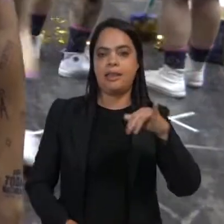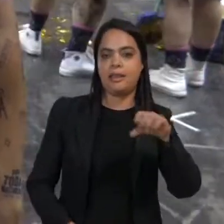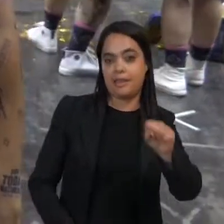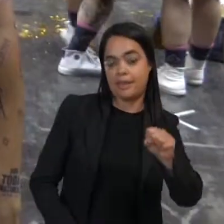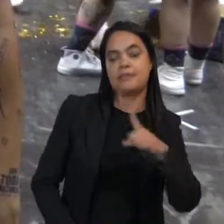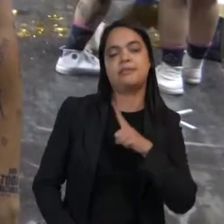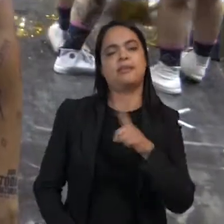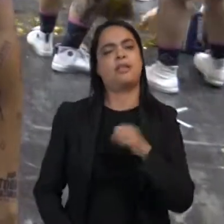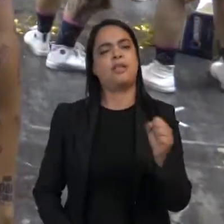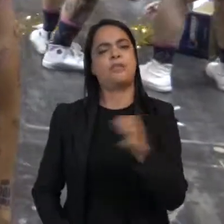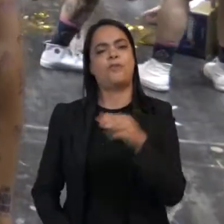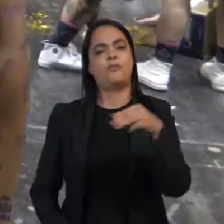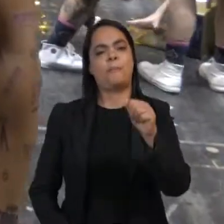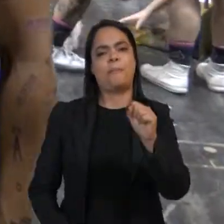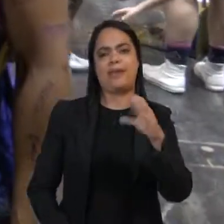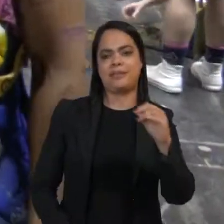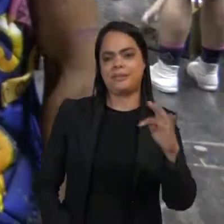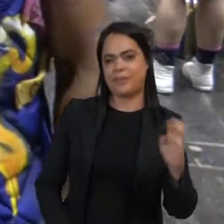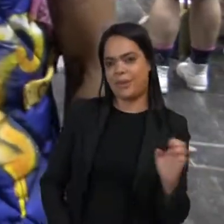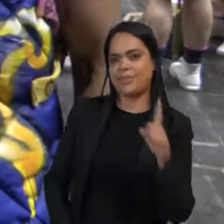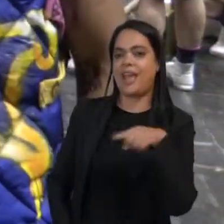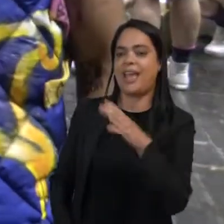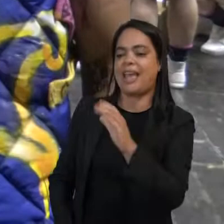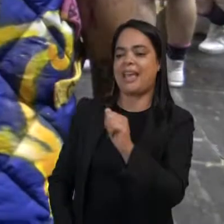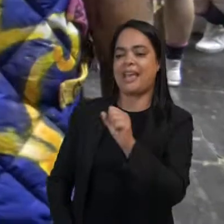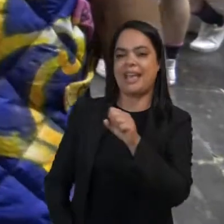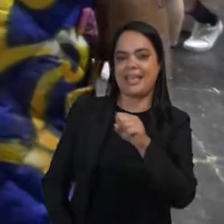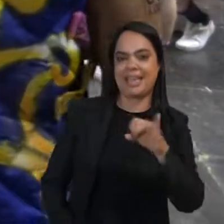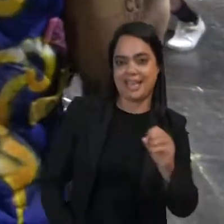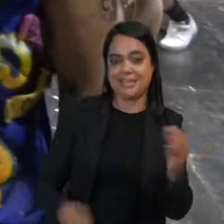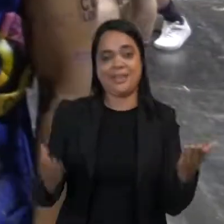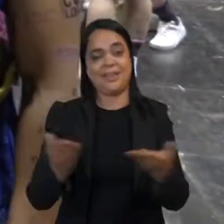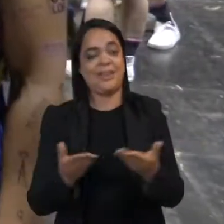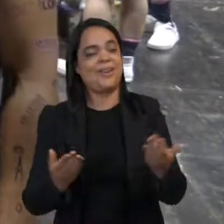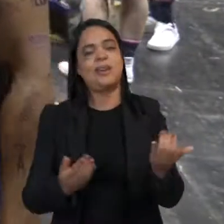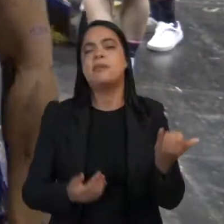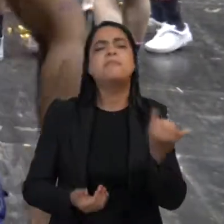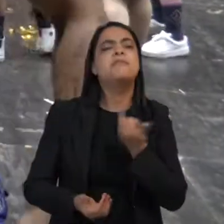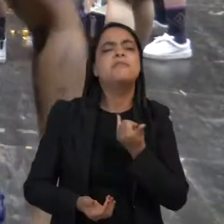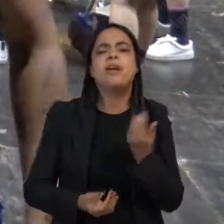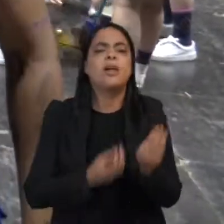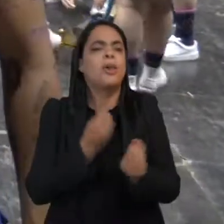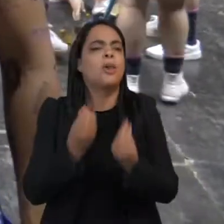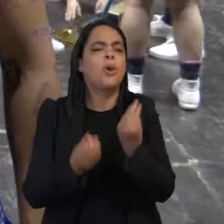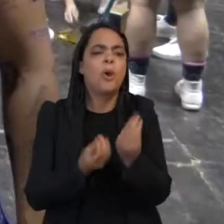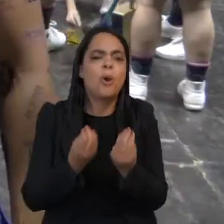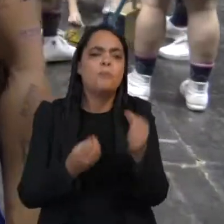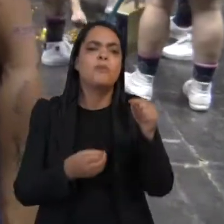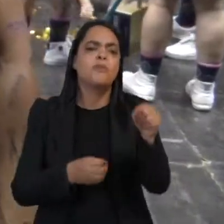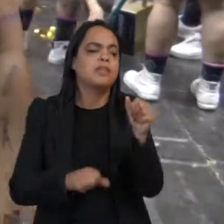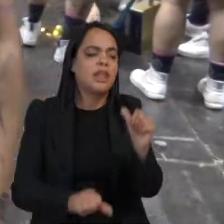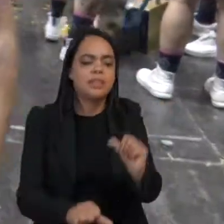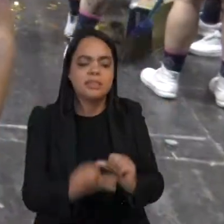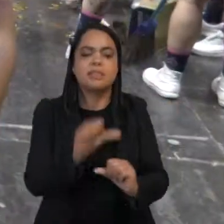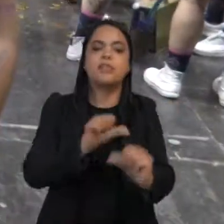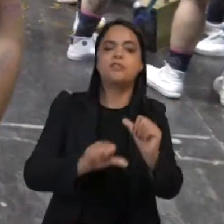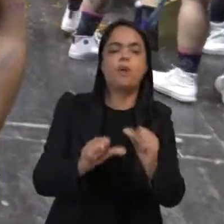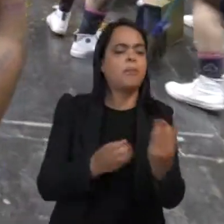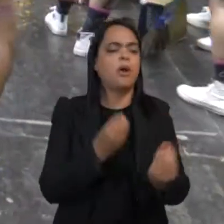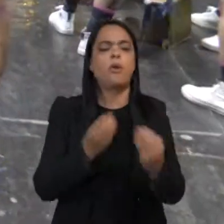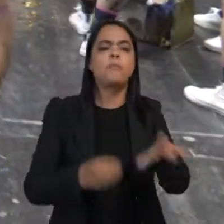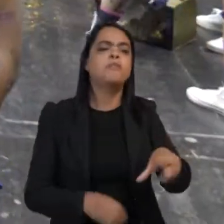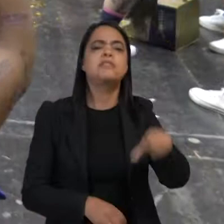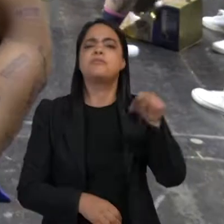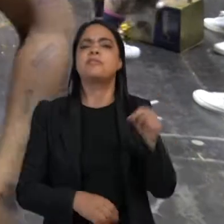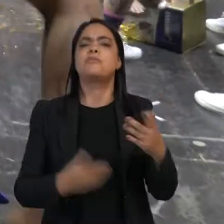para esse ano. Cássio é o mascote dessa vez e vai falar pra gente, tira minha dúvida, como é que faz para você se transformar, ser